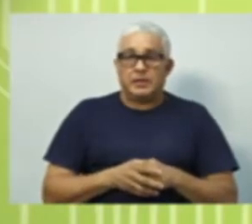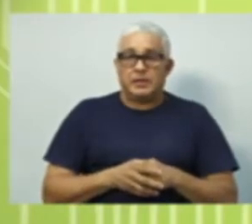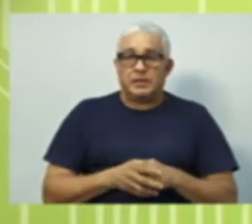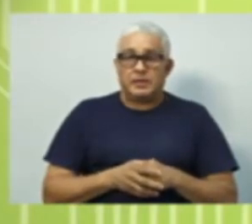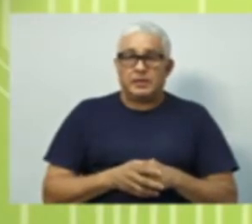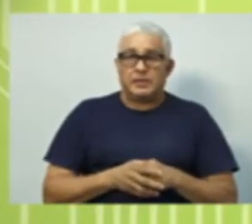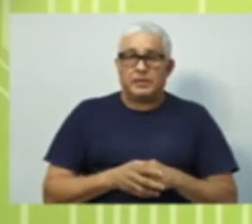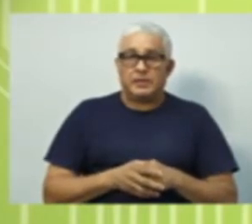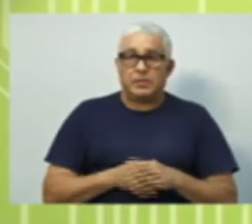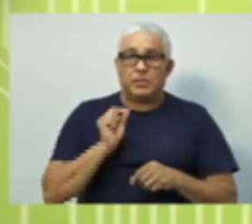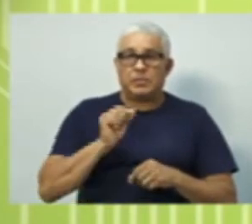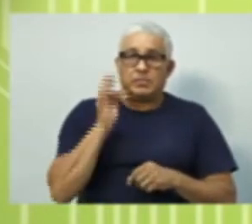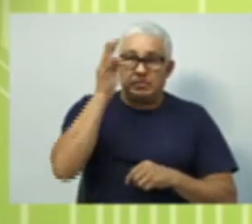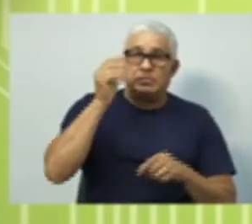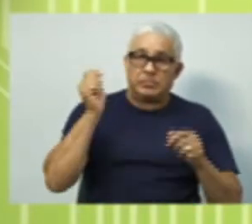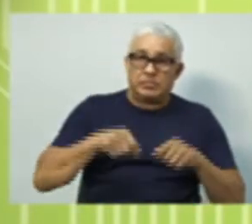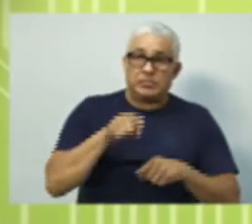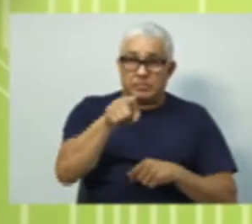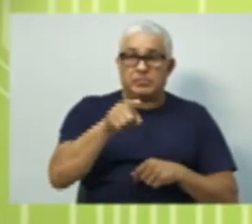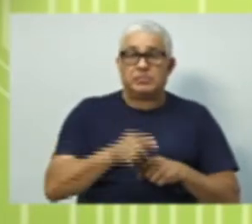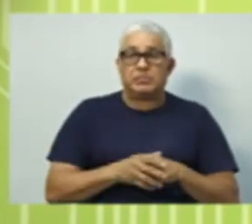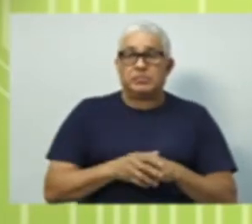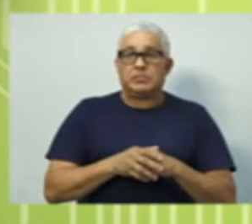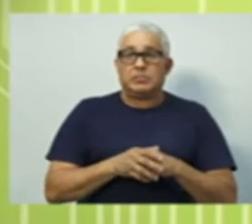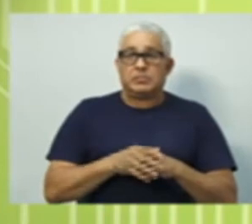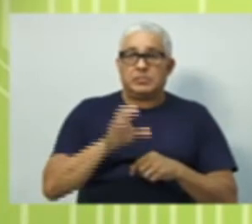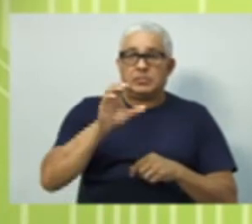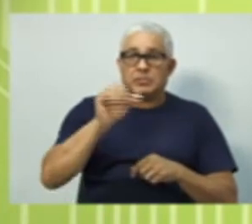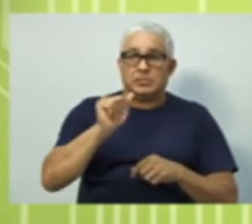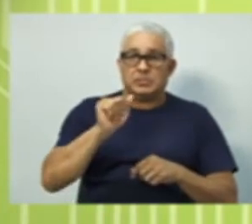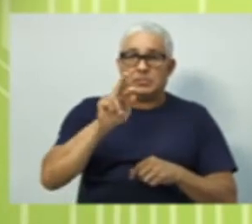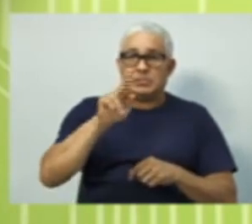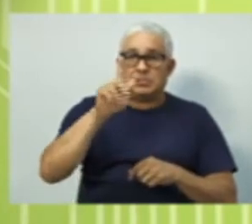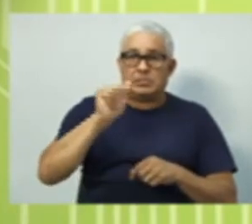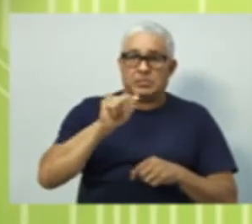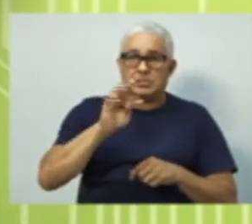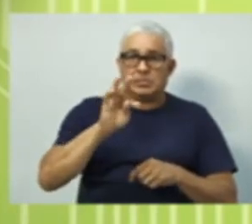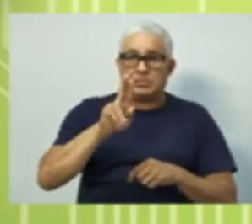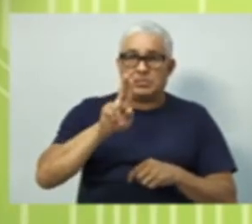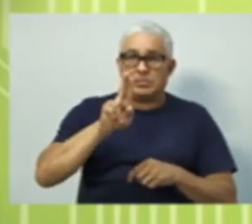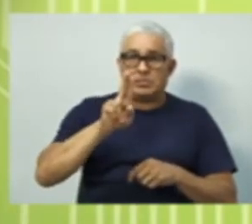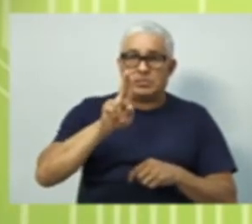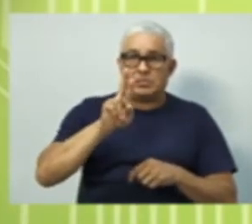Em relação ao segundo questionamento... Só tem a primeira mesmo. Tá.